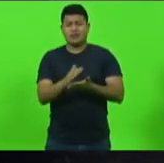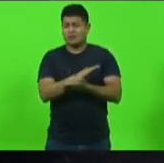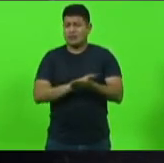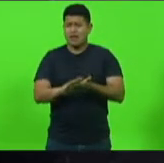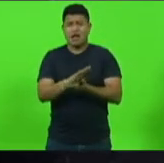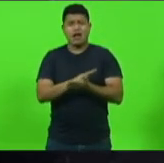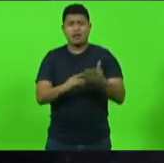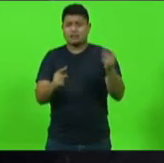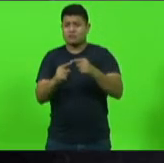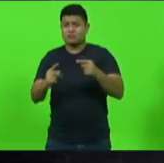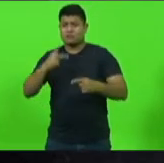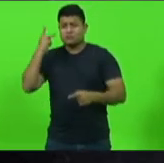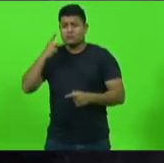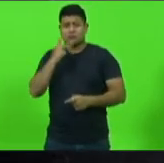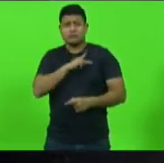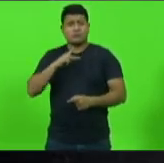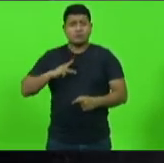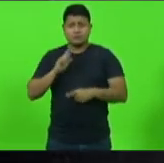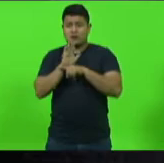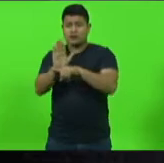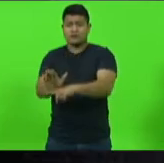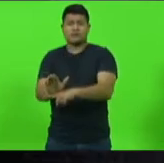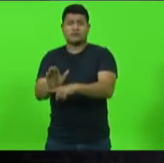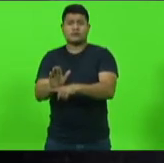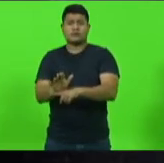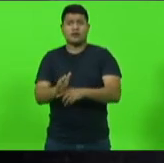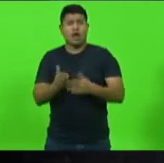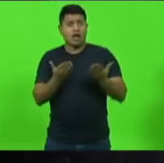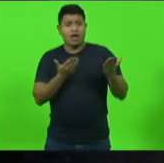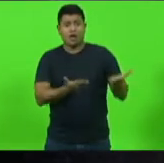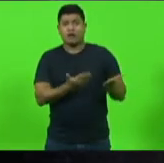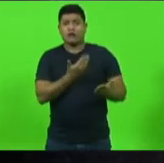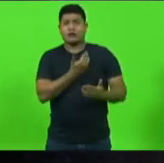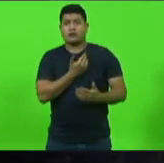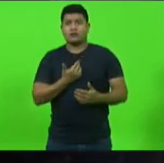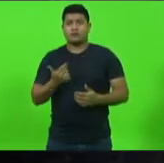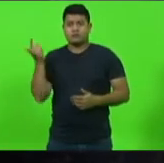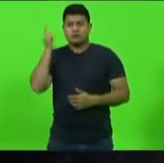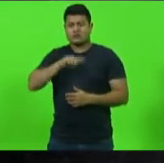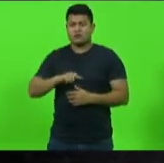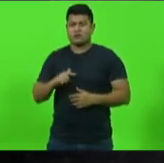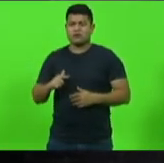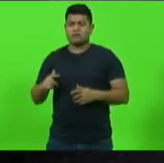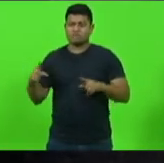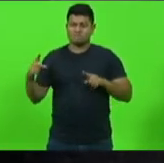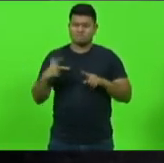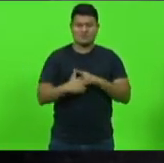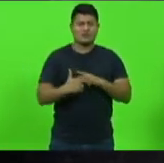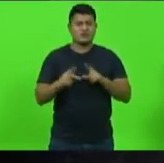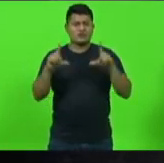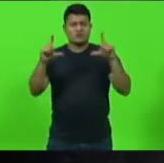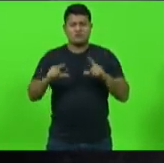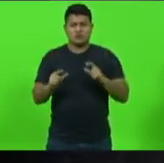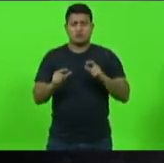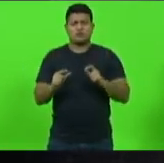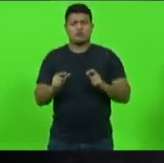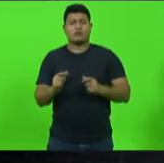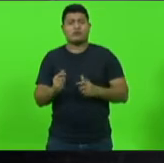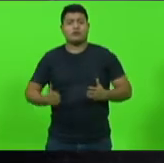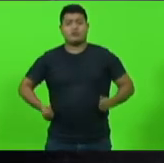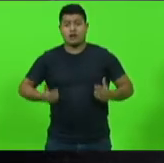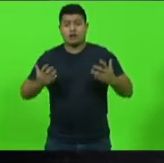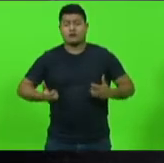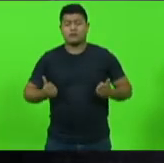pública que ele mesmo cortou na carne, melhorou gestão,